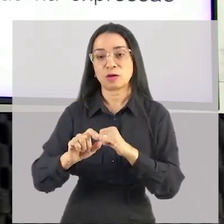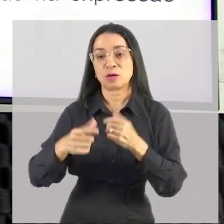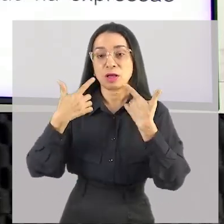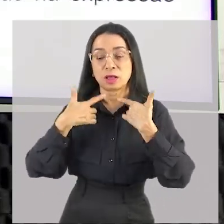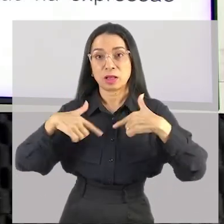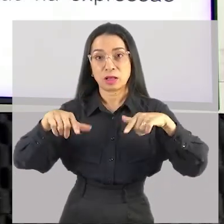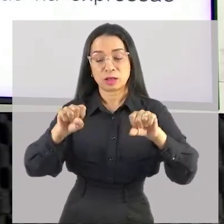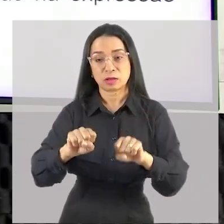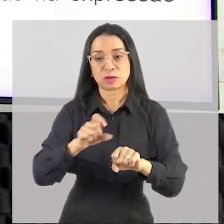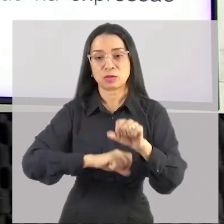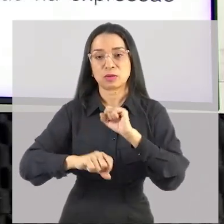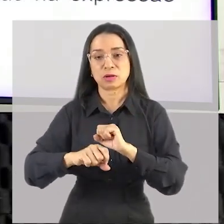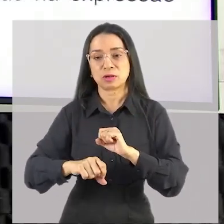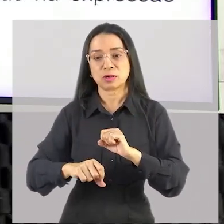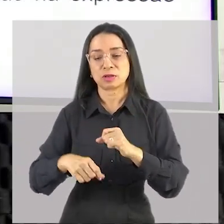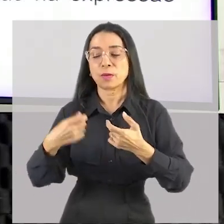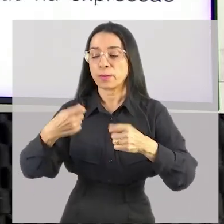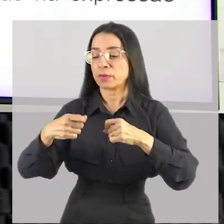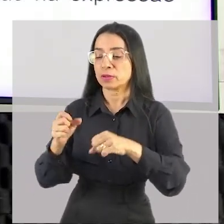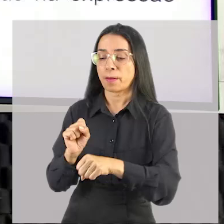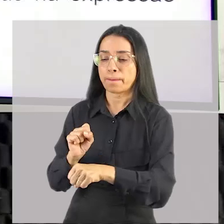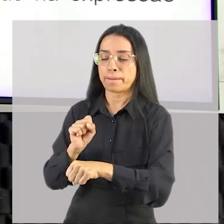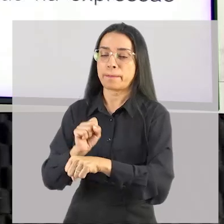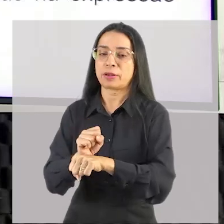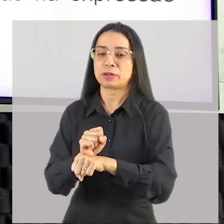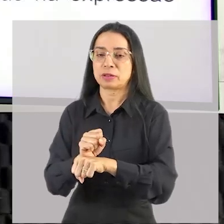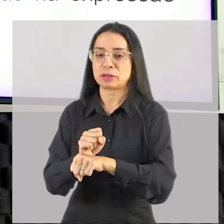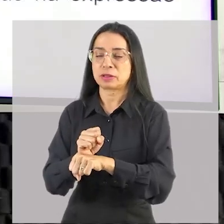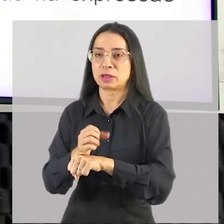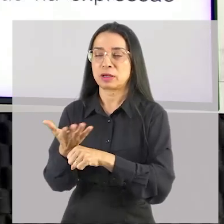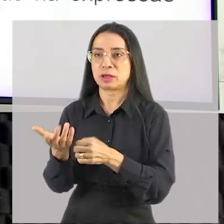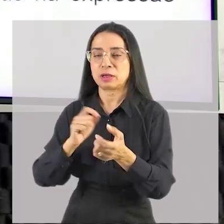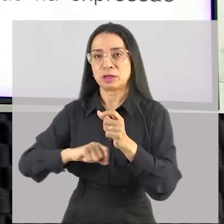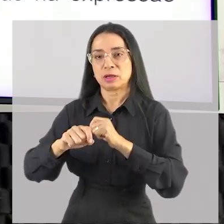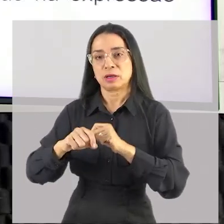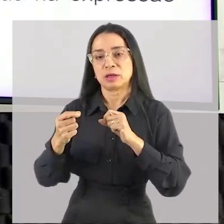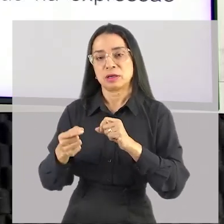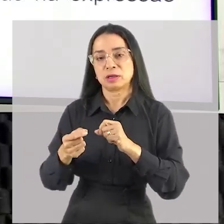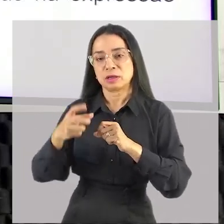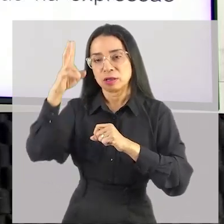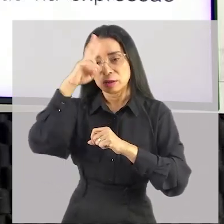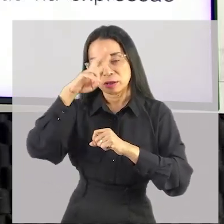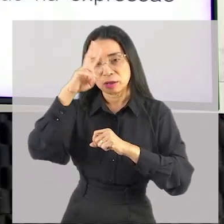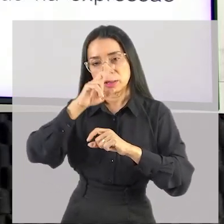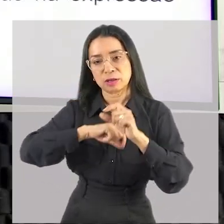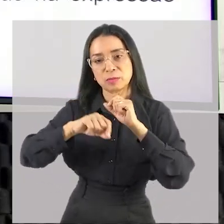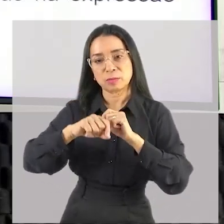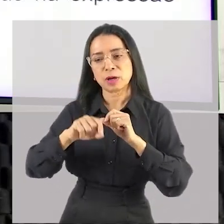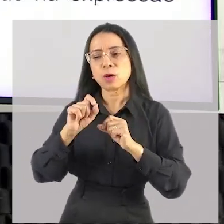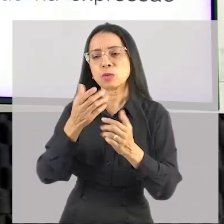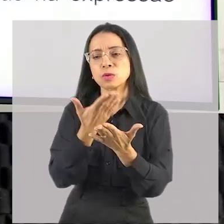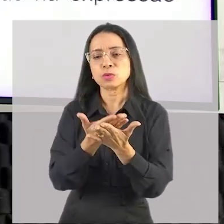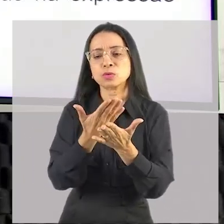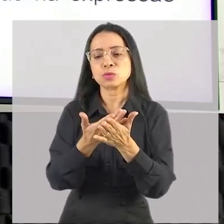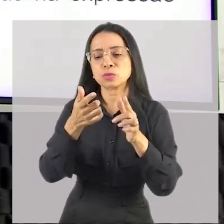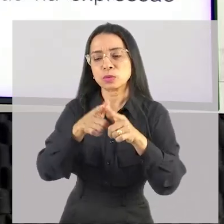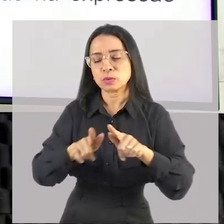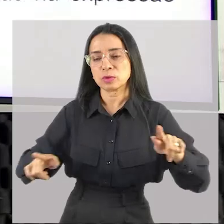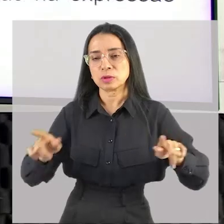seu estudo, ir até a gramática e relembrar as figuras de linguagem. Aqui nós temos